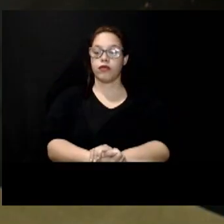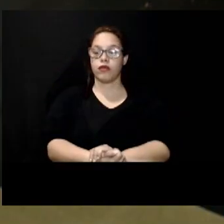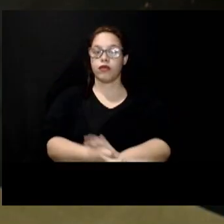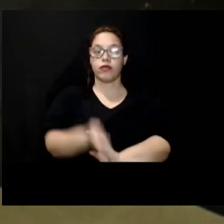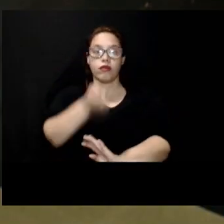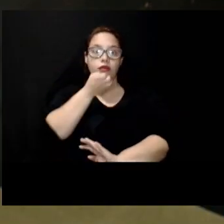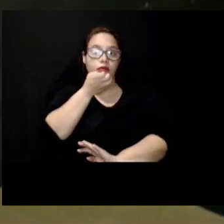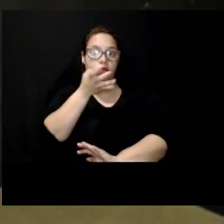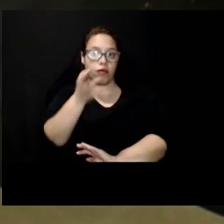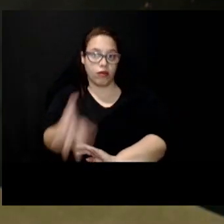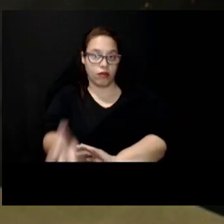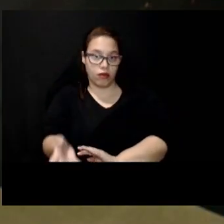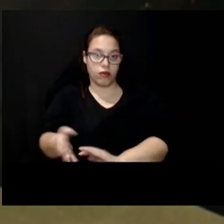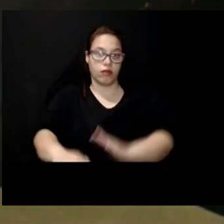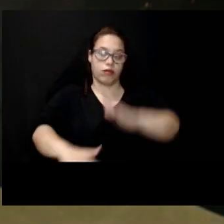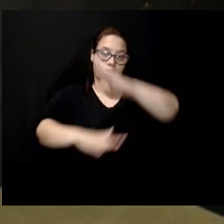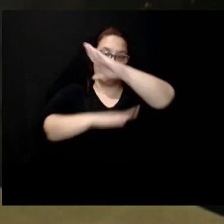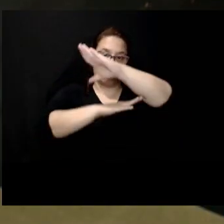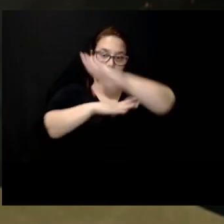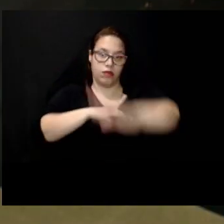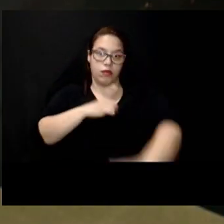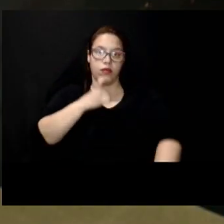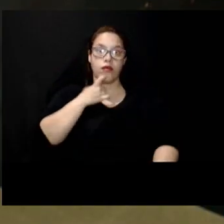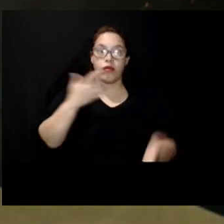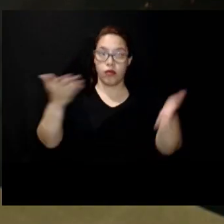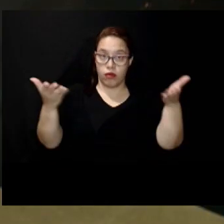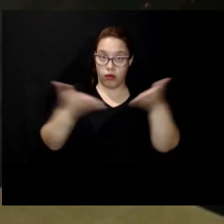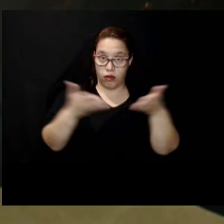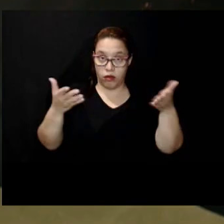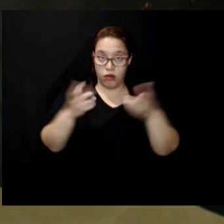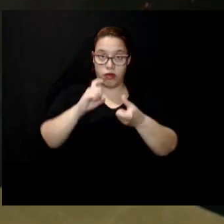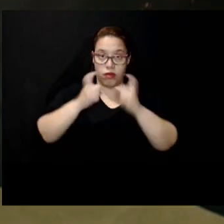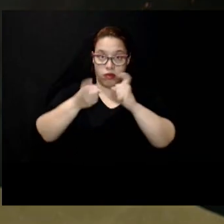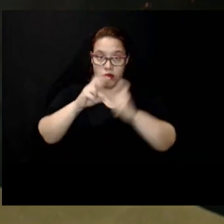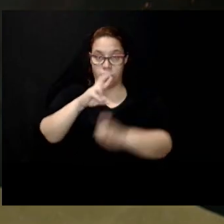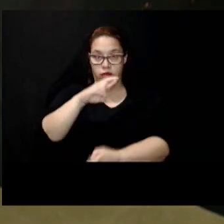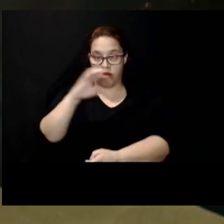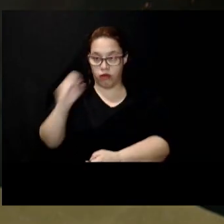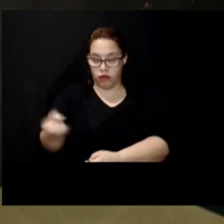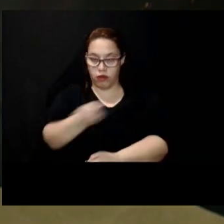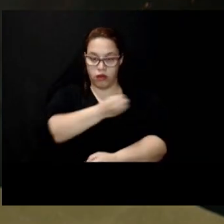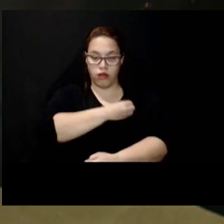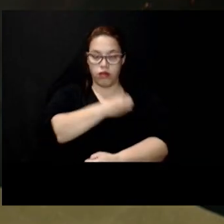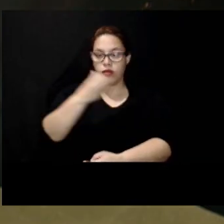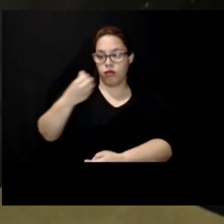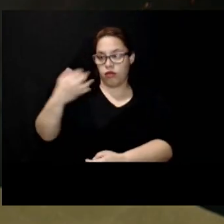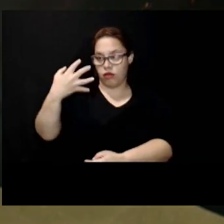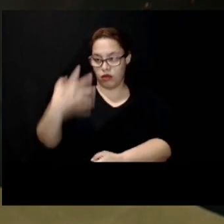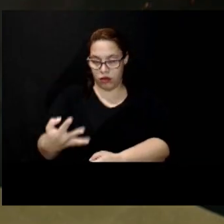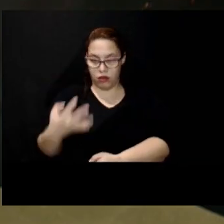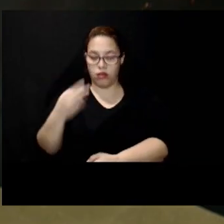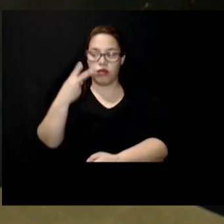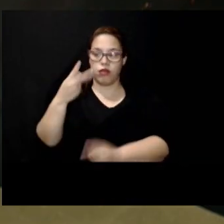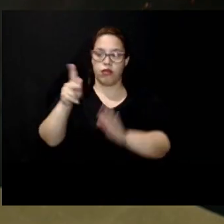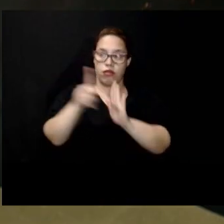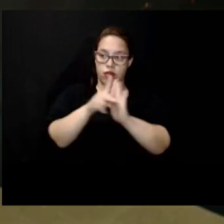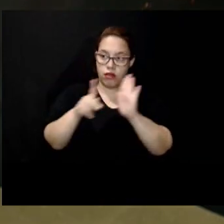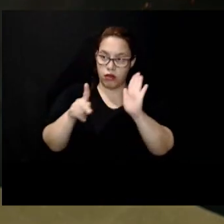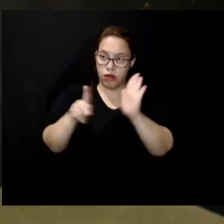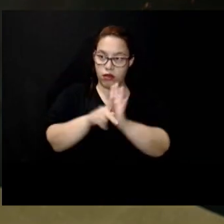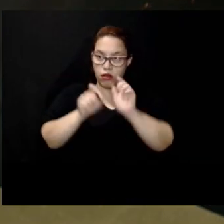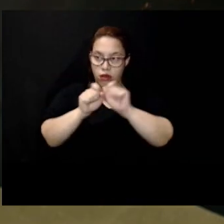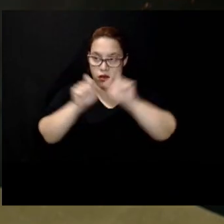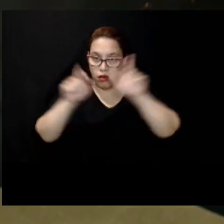A Câmara de Campinas realiza hoje a reunião ordinária de número 64, com 2 projetos de destaque na pauta.